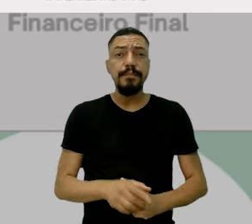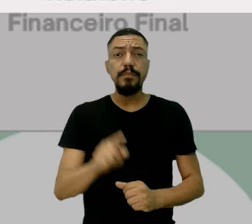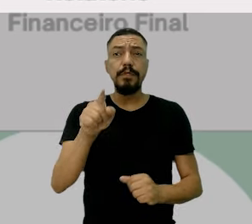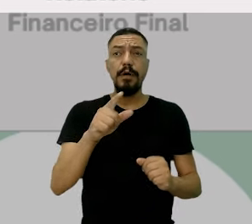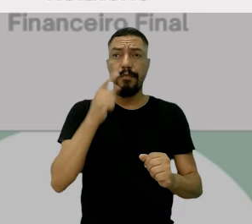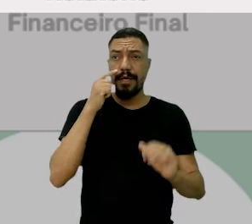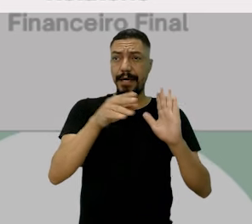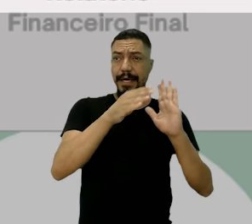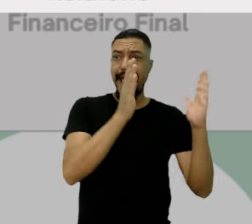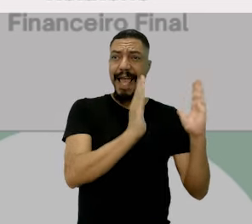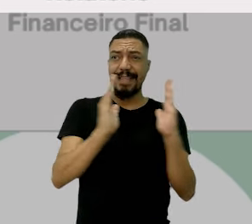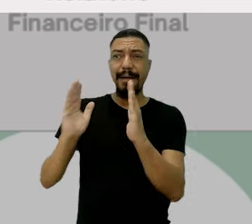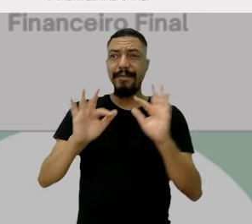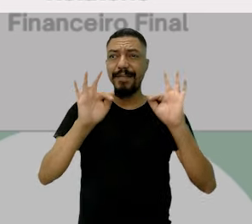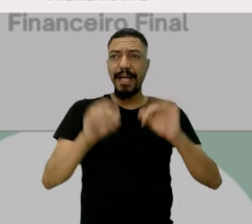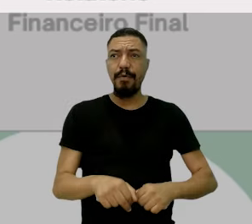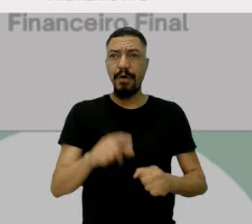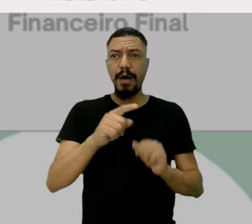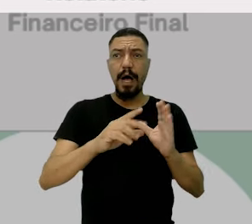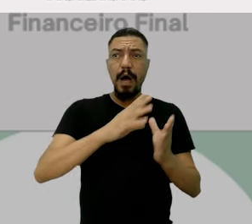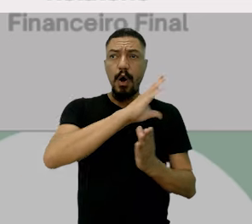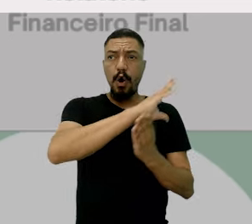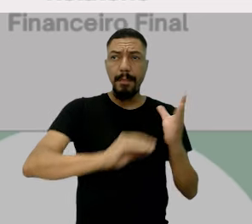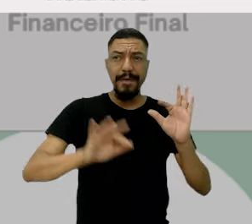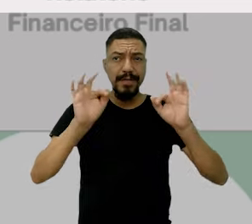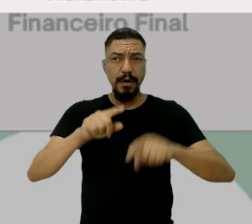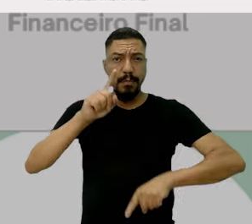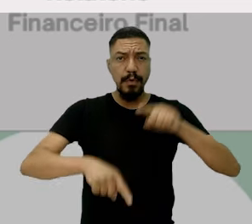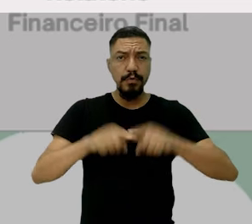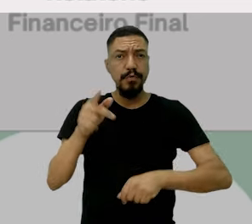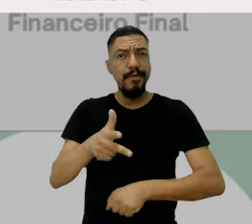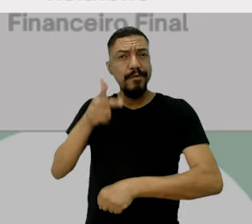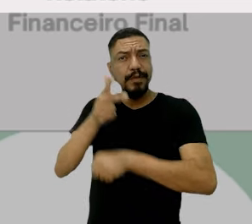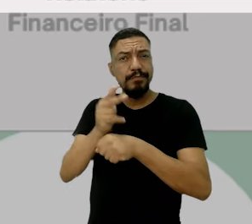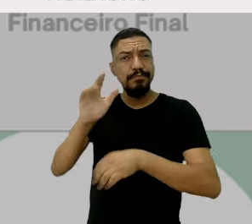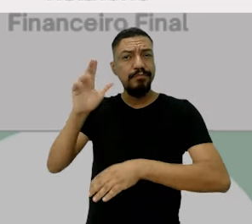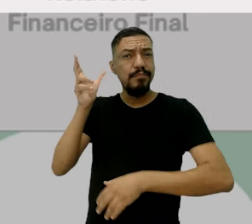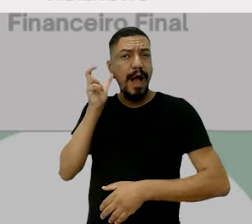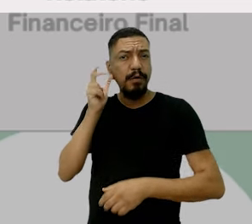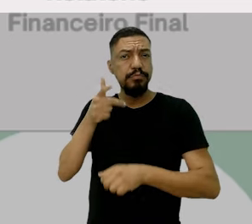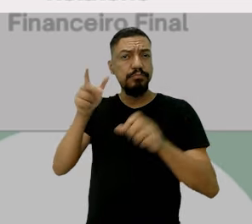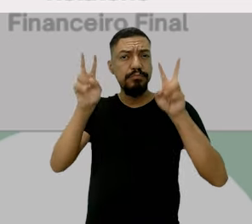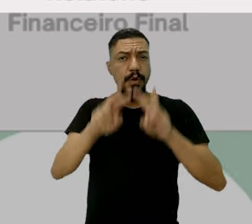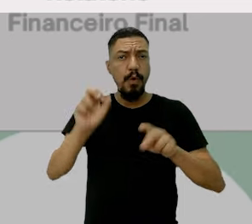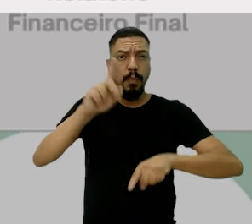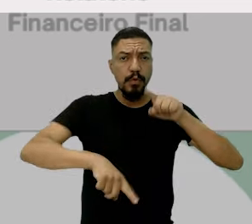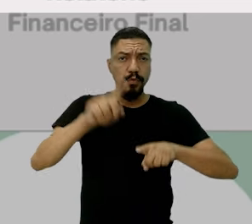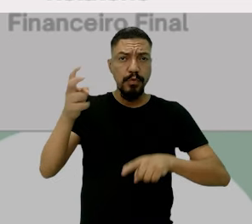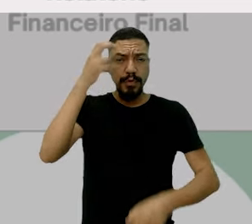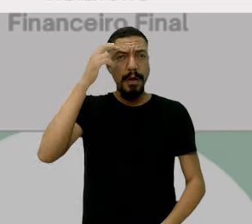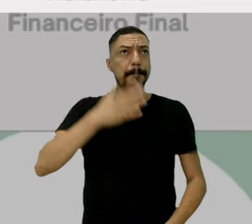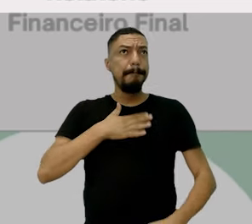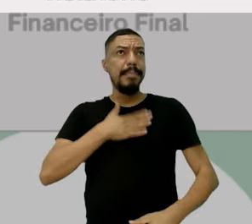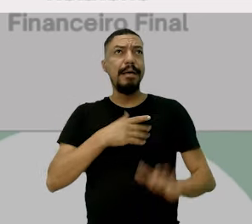são as etapas finais, né? A cópia final do produto audiovisual ou do produto cultural. Nossa, meu produto cultural